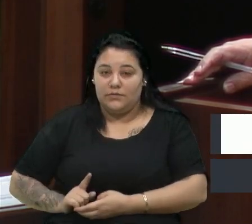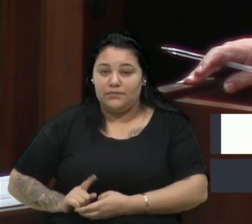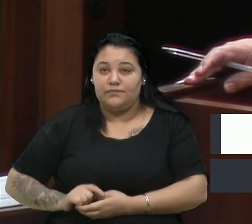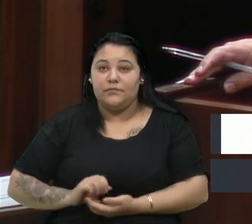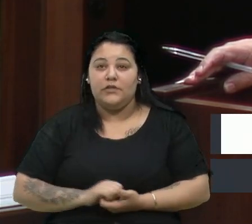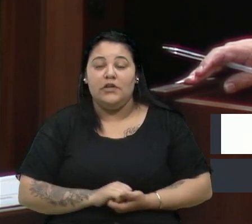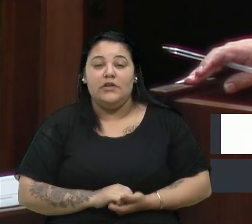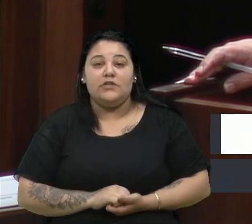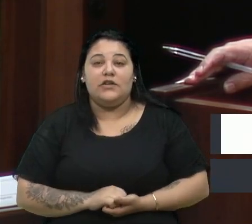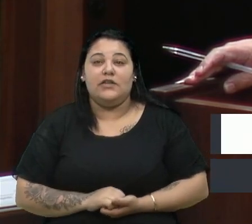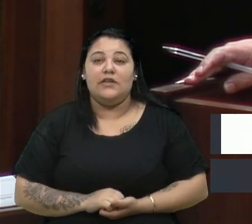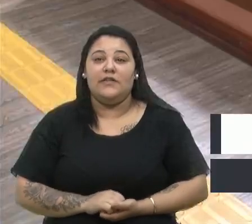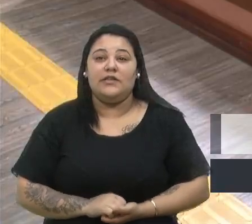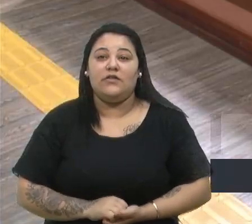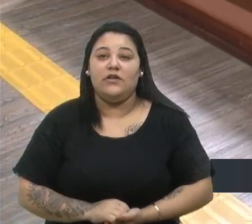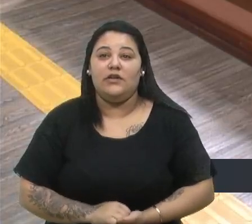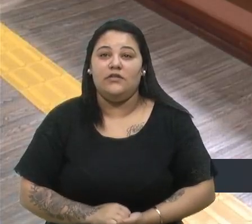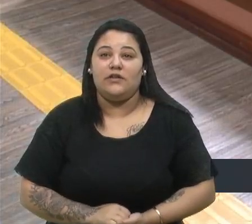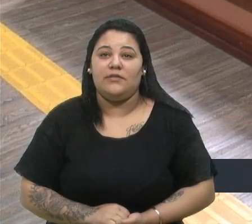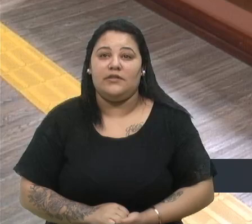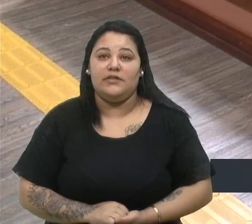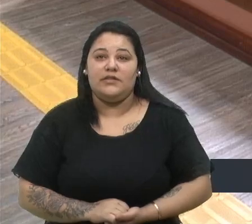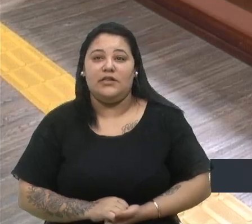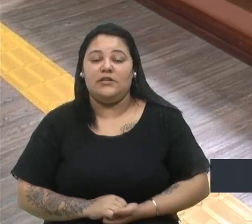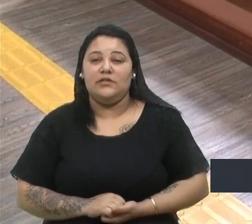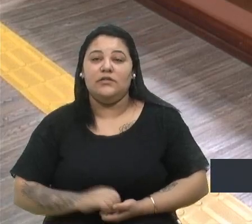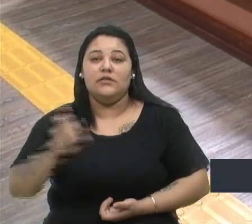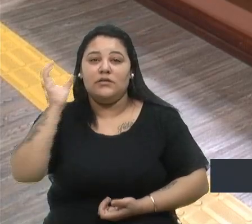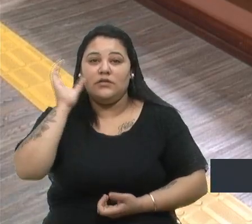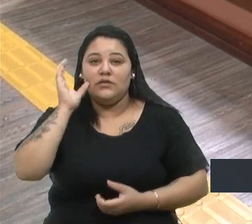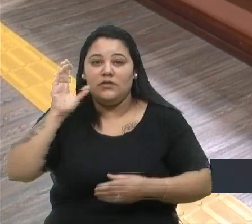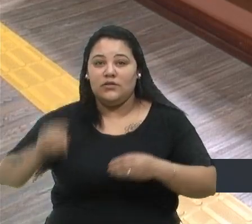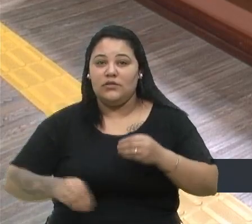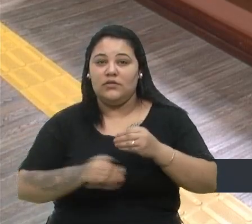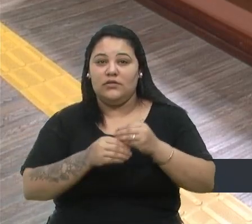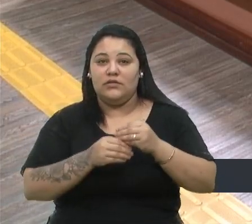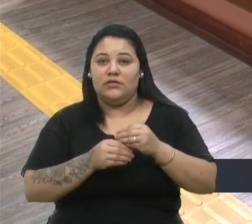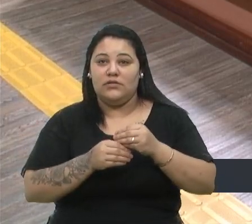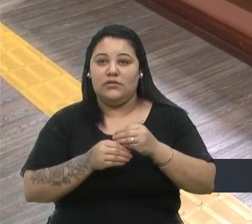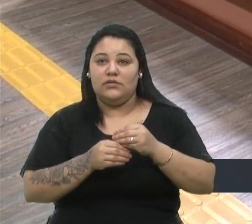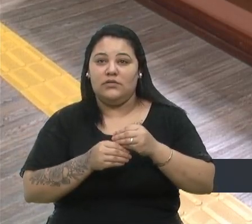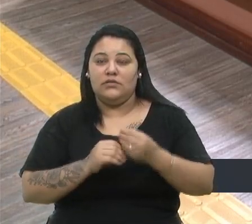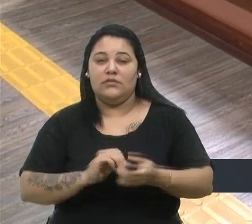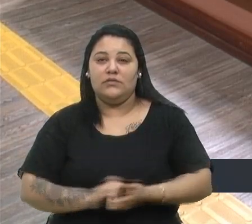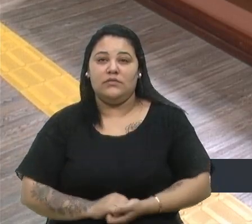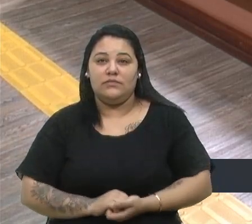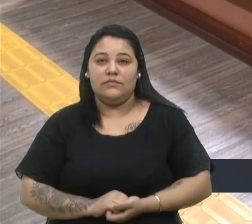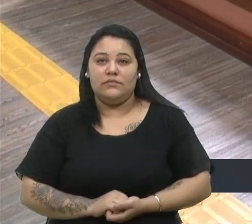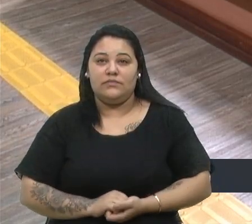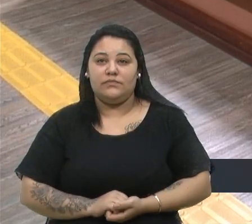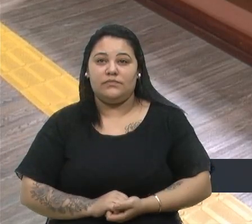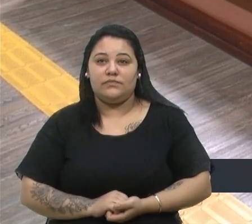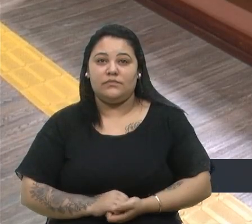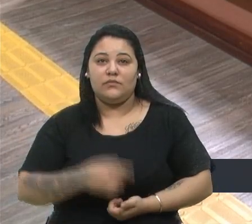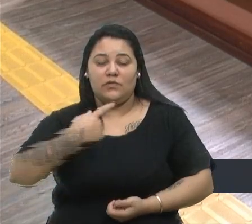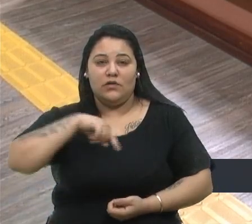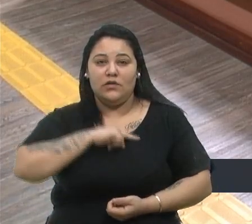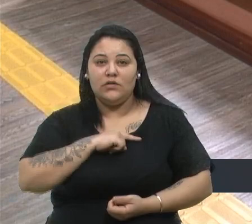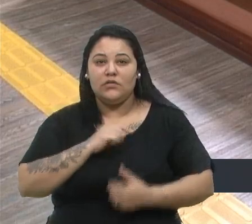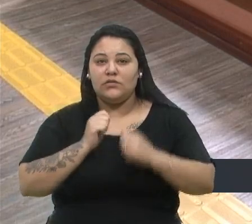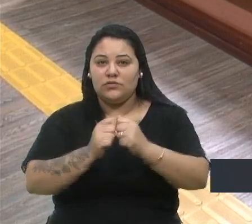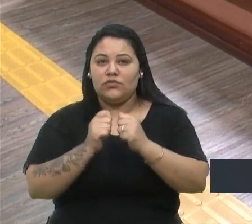Cadori. Vereador Alberto, nós encaminhamos juntos, há